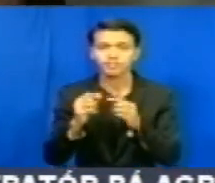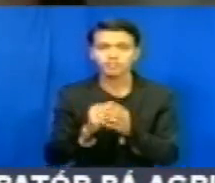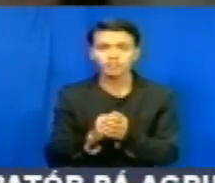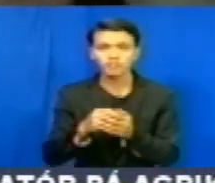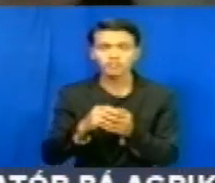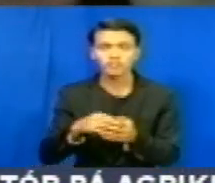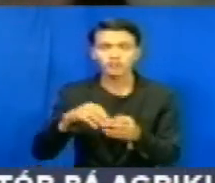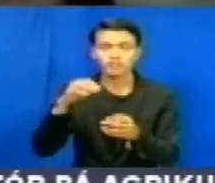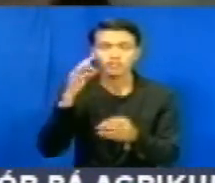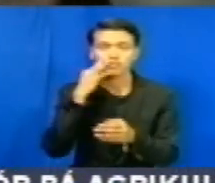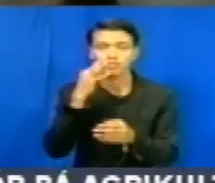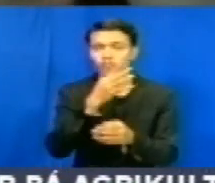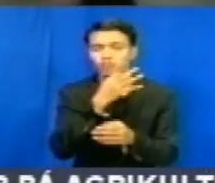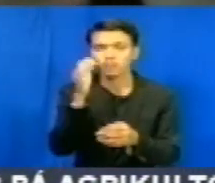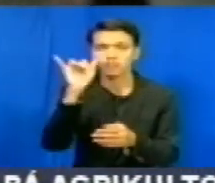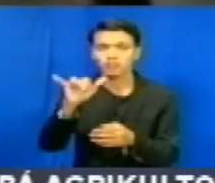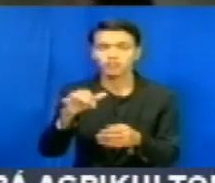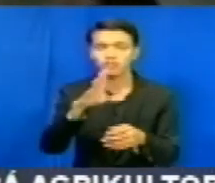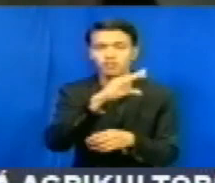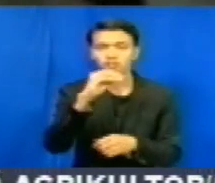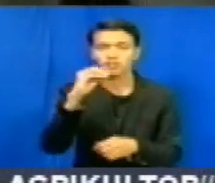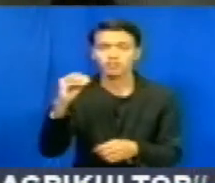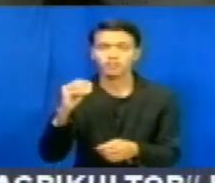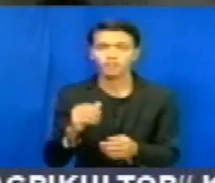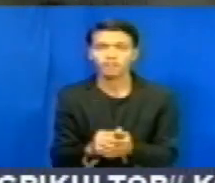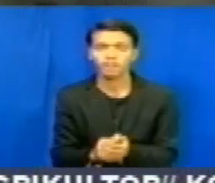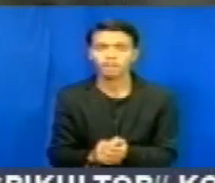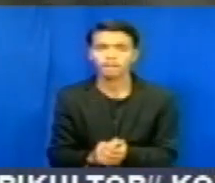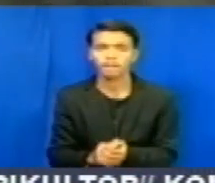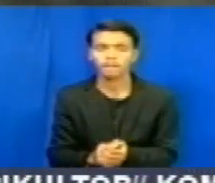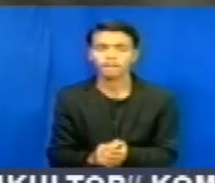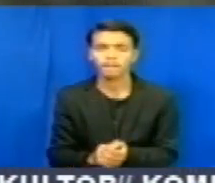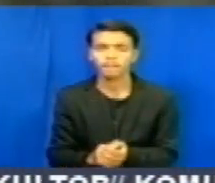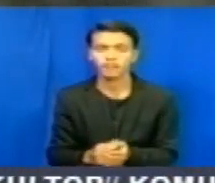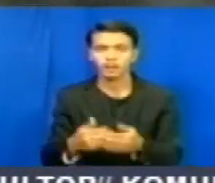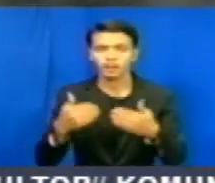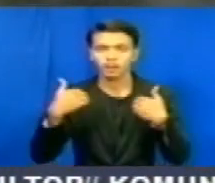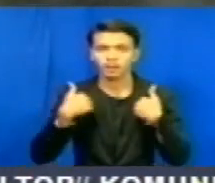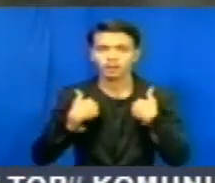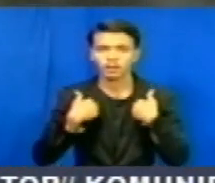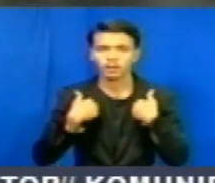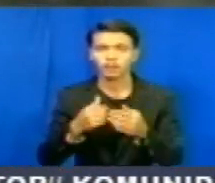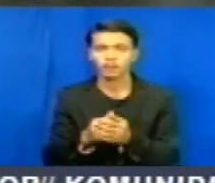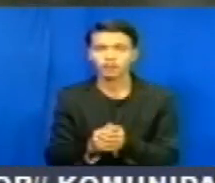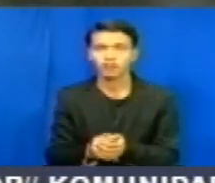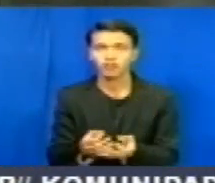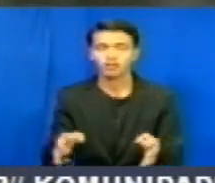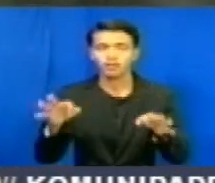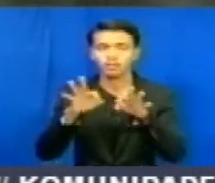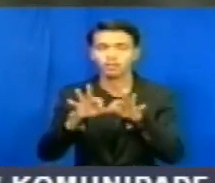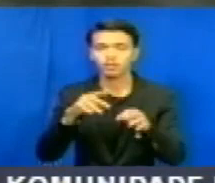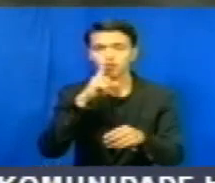aí o Ansira, não mostra tem trus pós integrado, e a noite de nem parte daqui importante